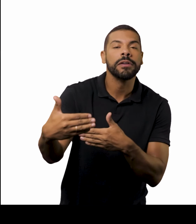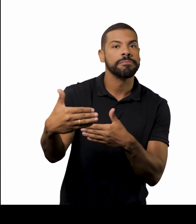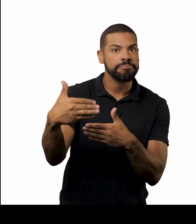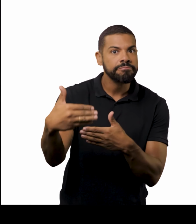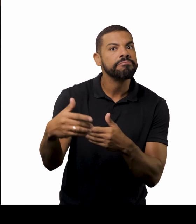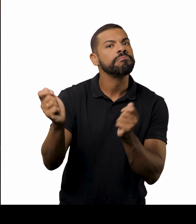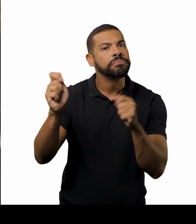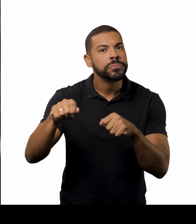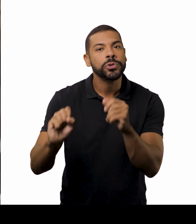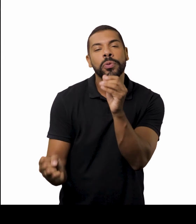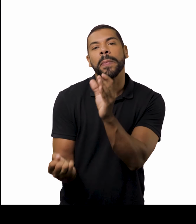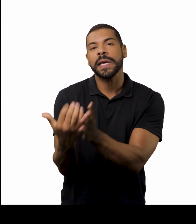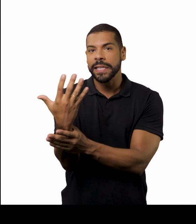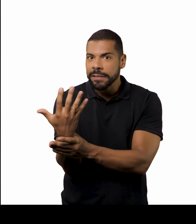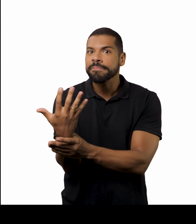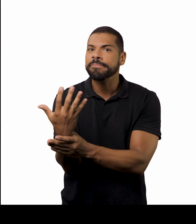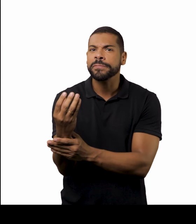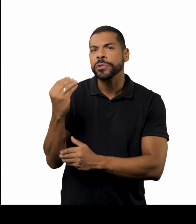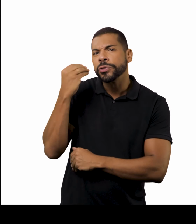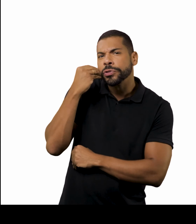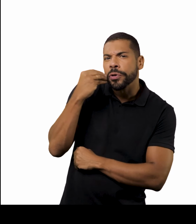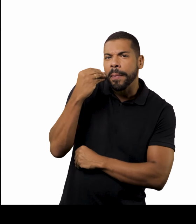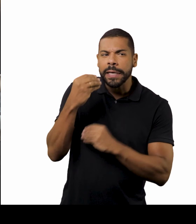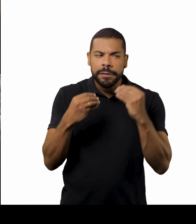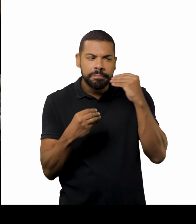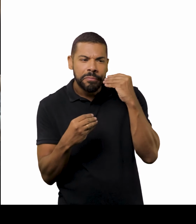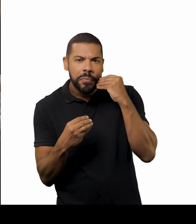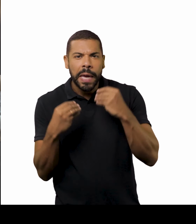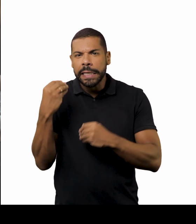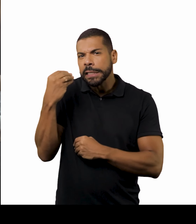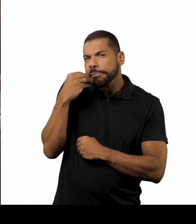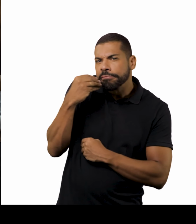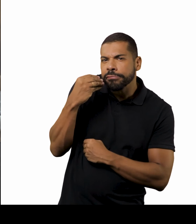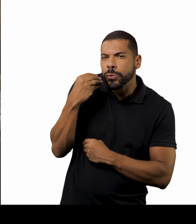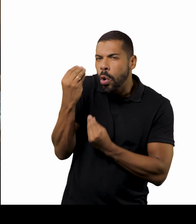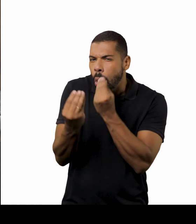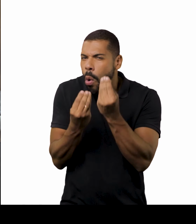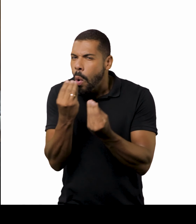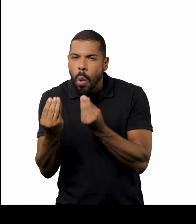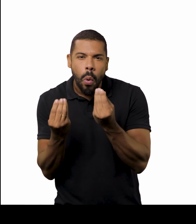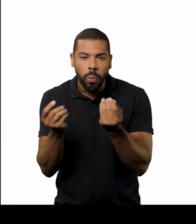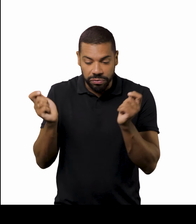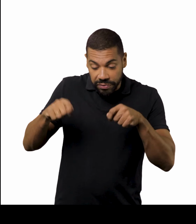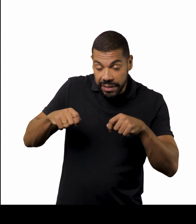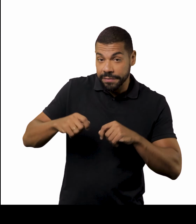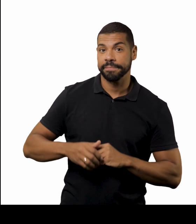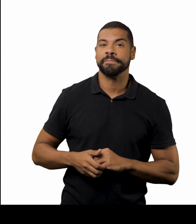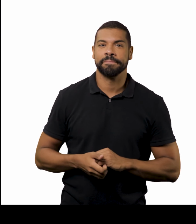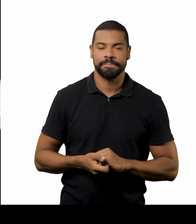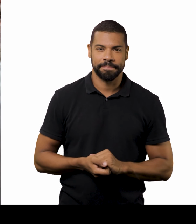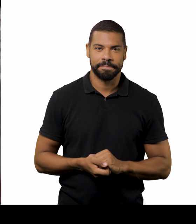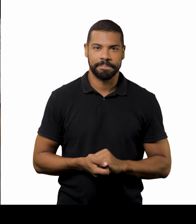né, de criação em que a gente testa limites, a gente descobre os caminhos no fazer.